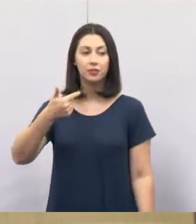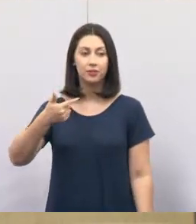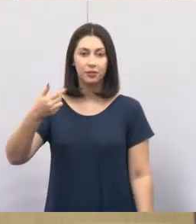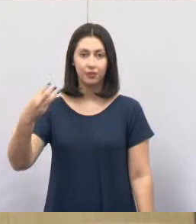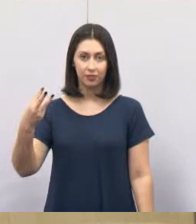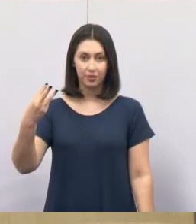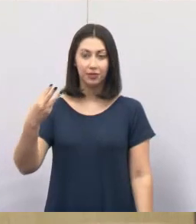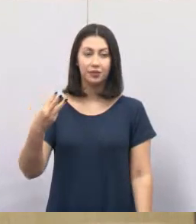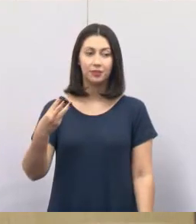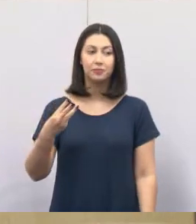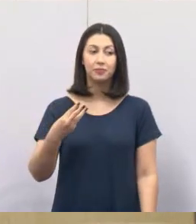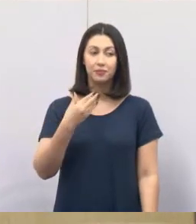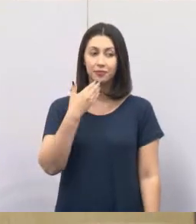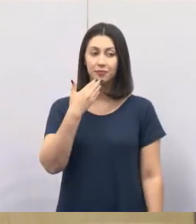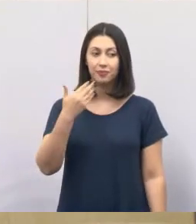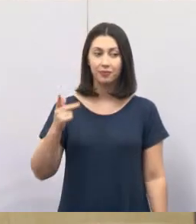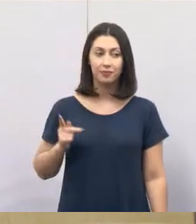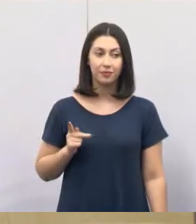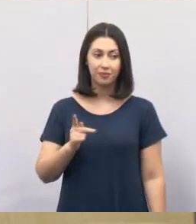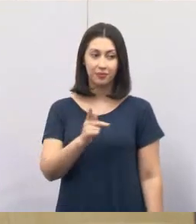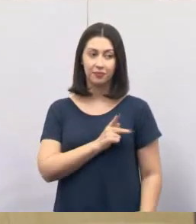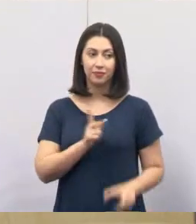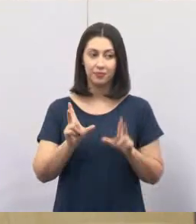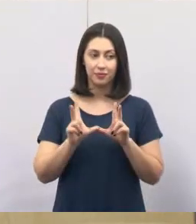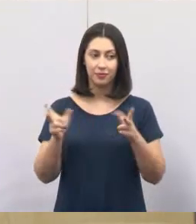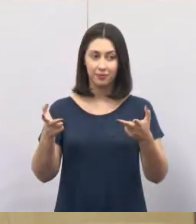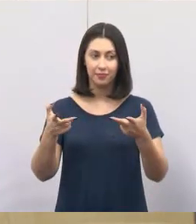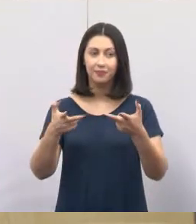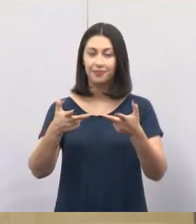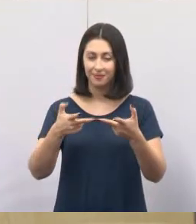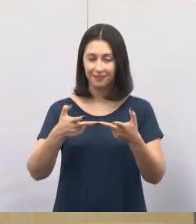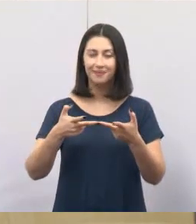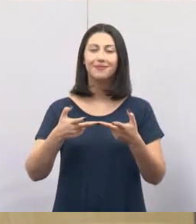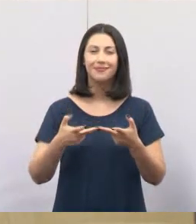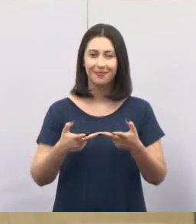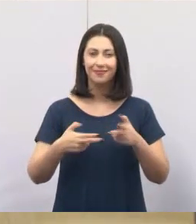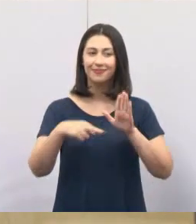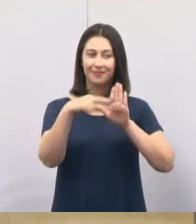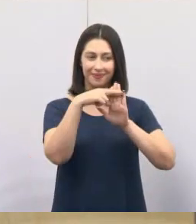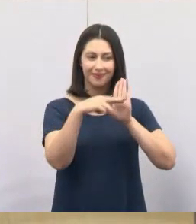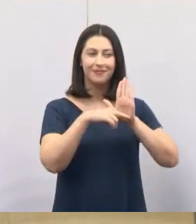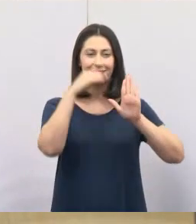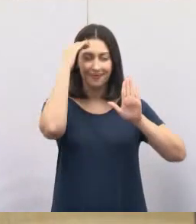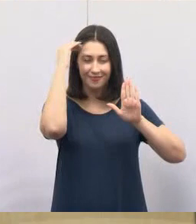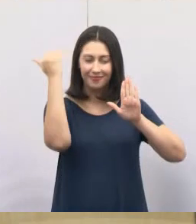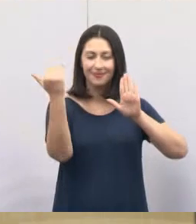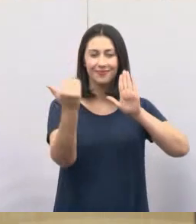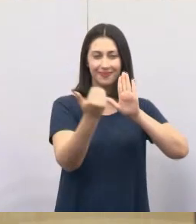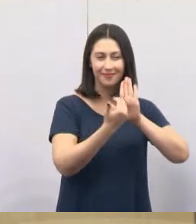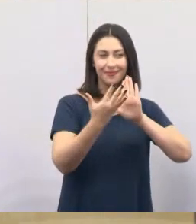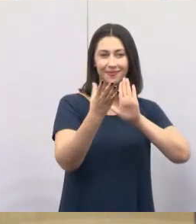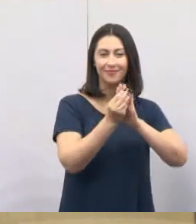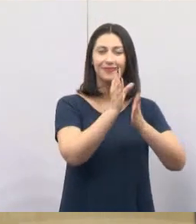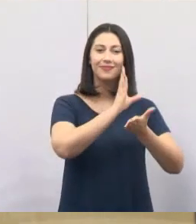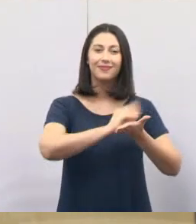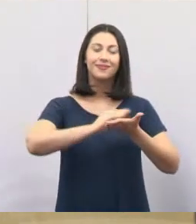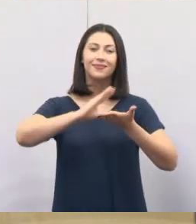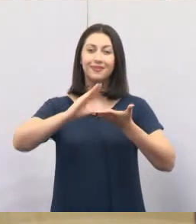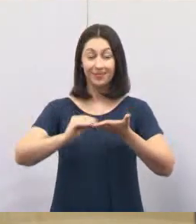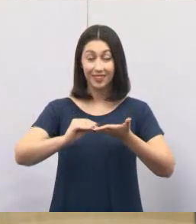1123/2022. Requeremos, excelentíssimo presidente dessa casa, cumprida as formalidades regimentais, consignar o trabalho dessa